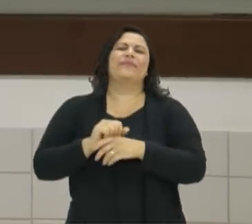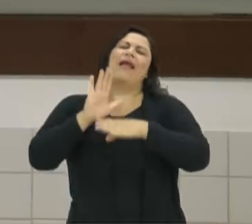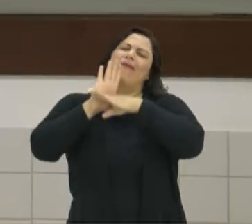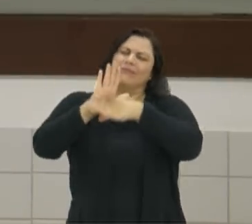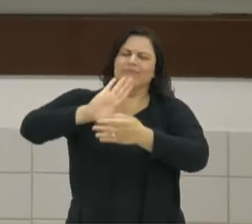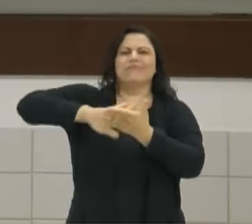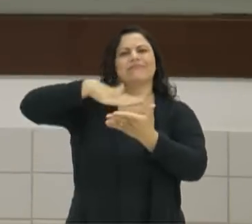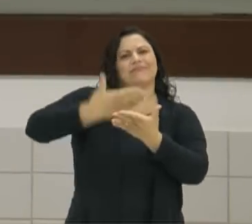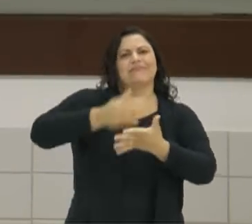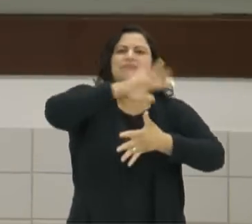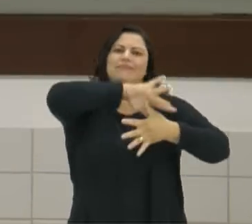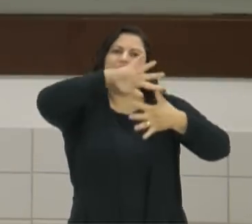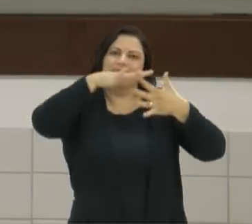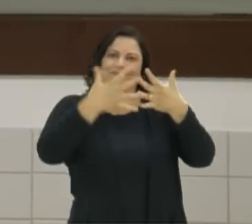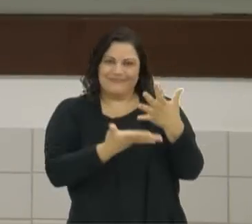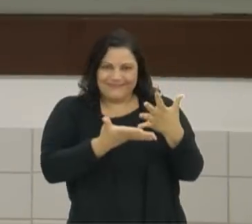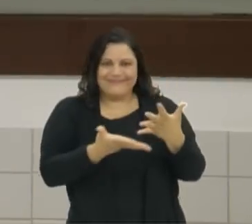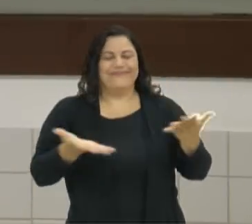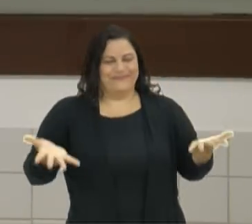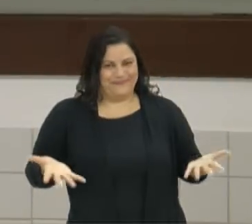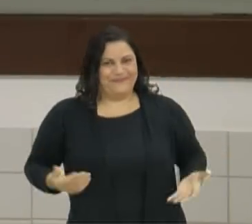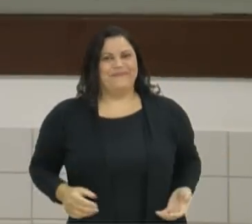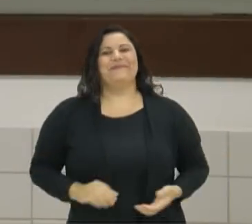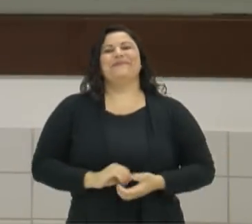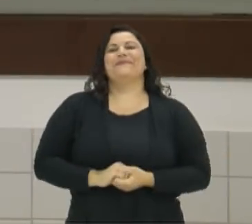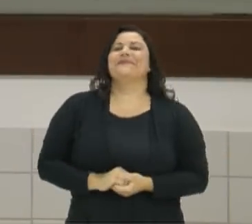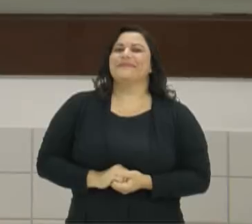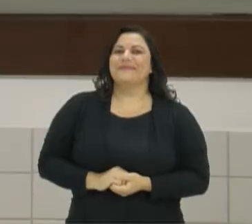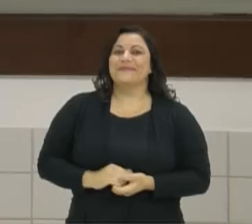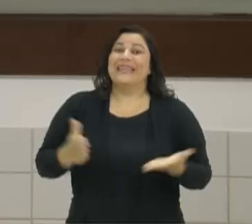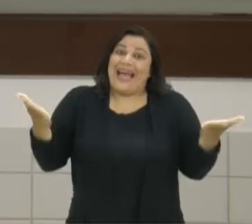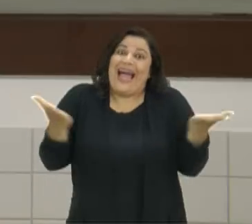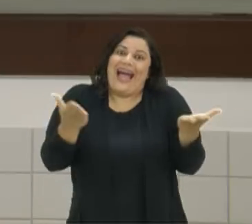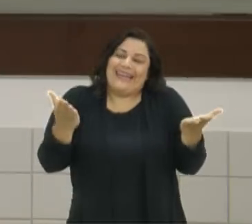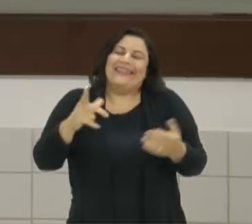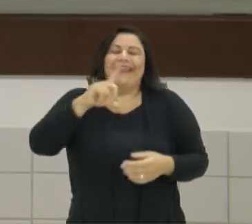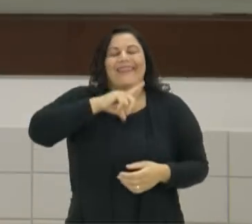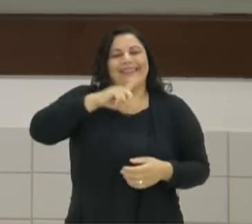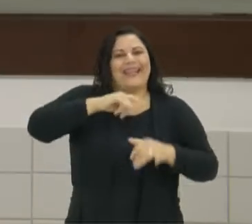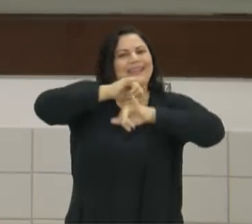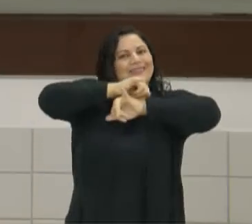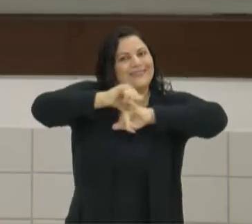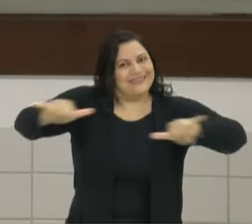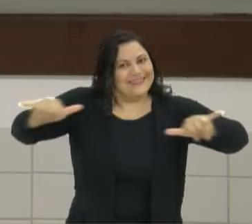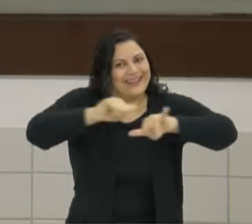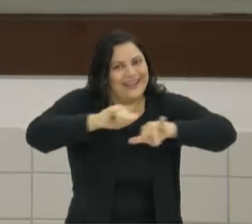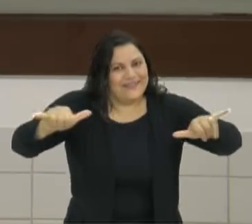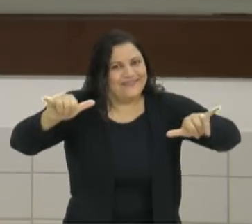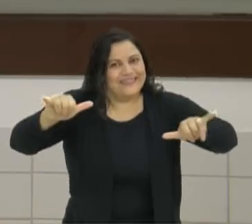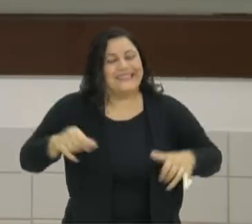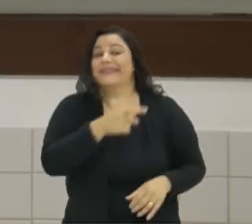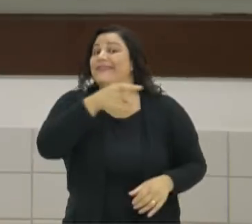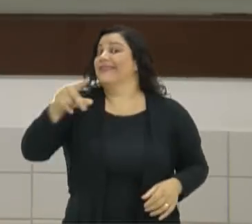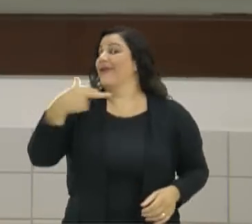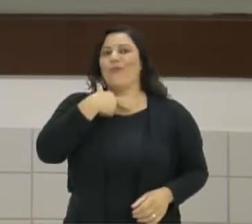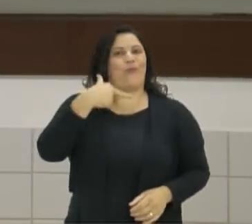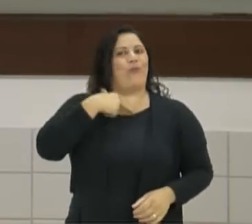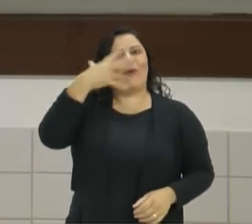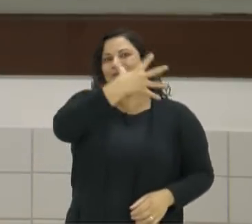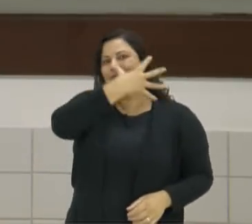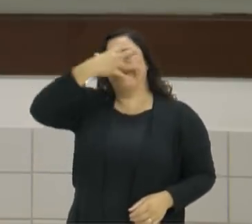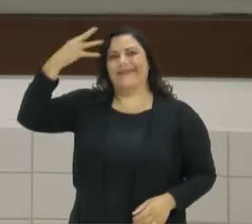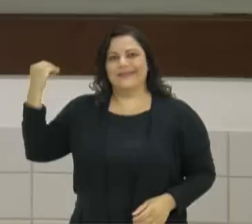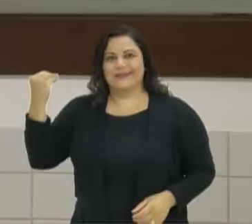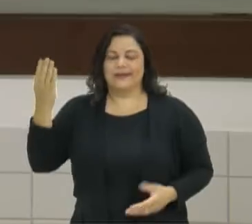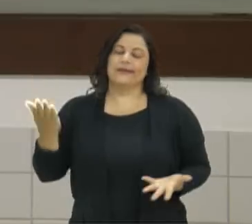ajudar interpretando a nossa aula em Libras. Ainda temos aqueles recadinhos que nós não podemos esquecer.